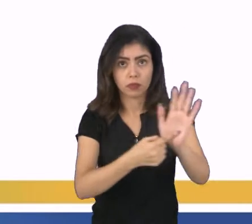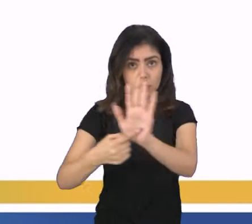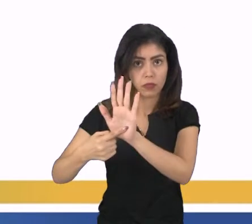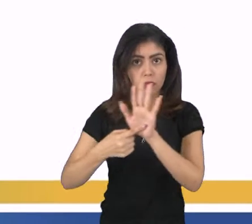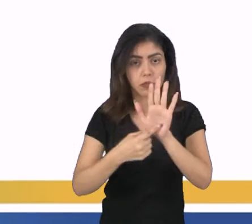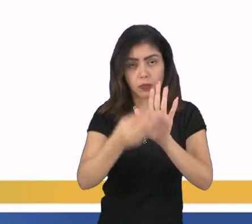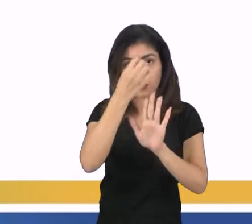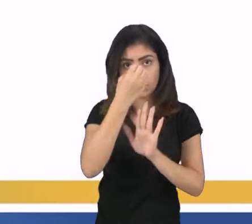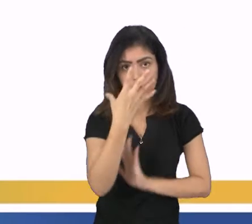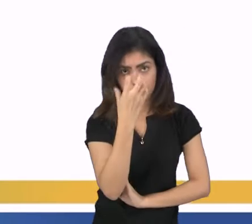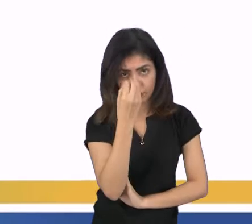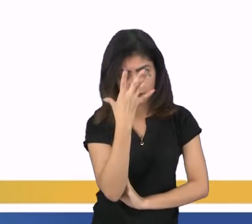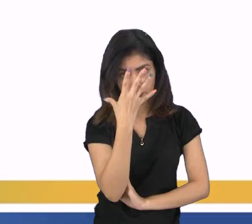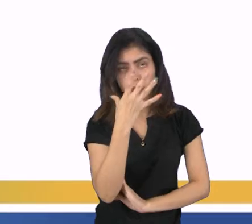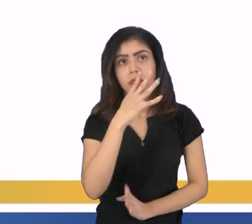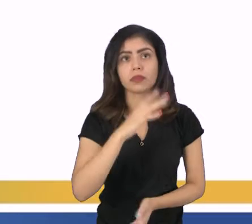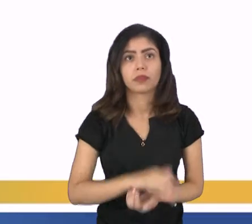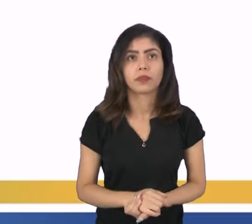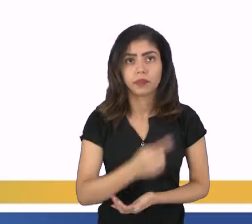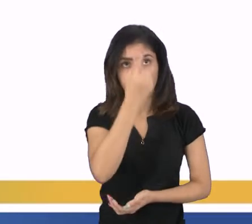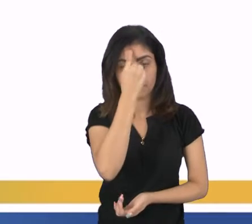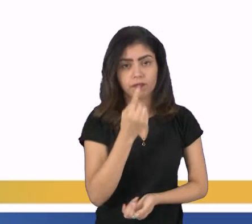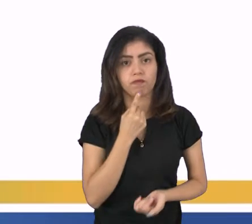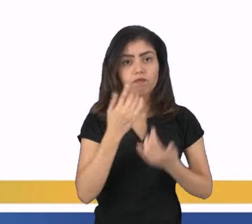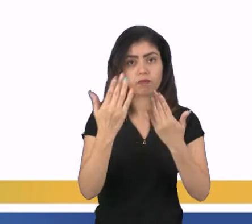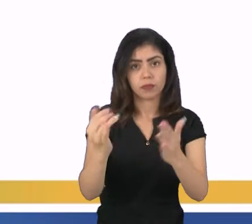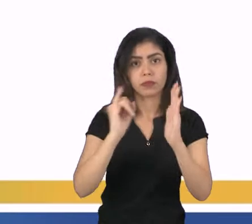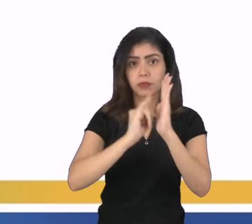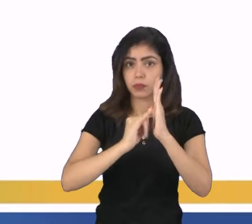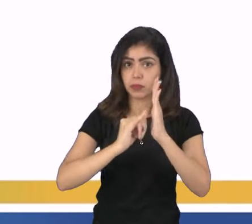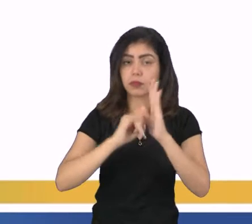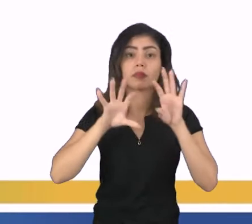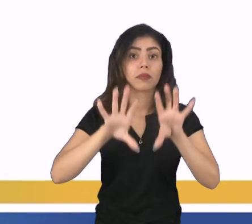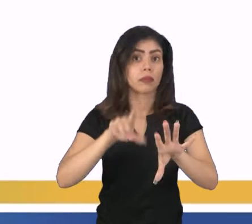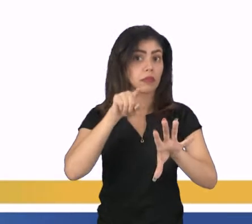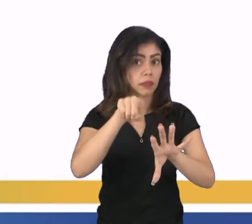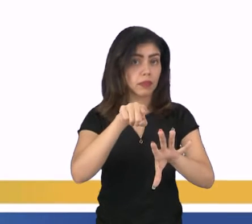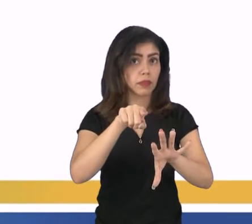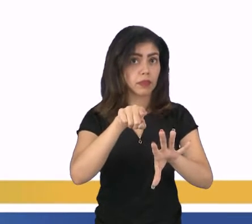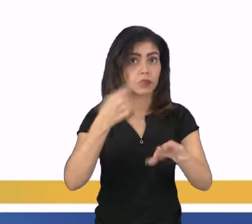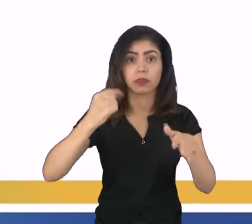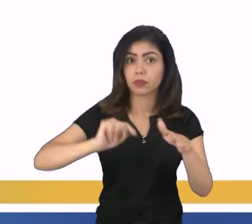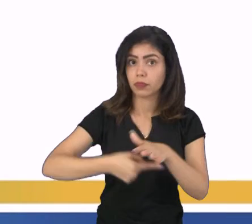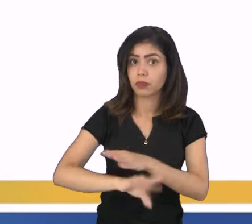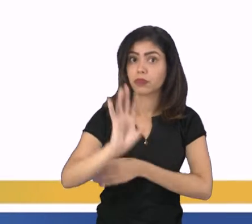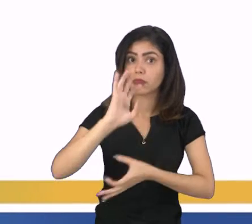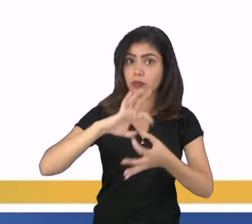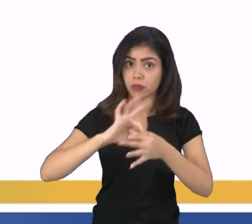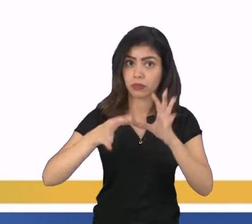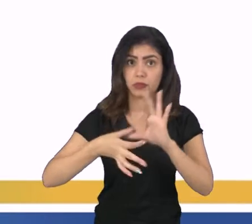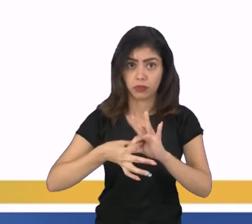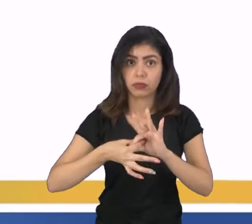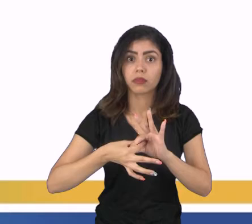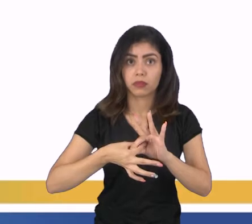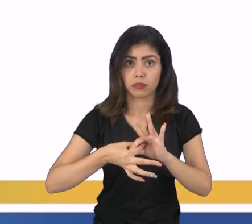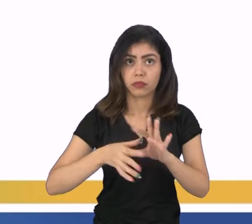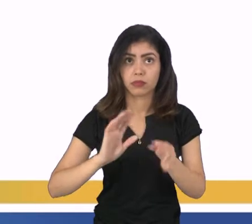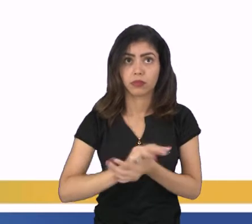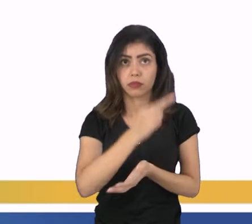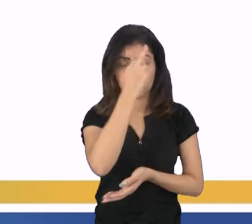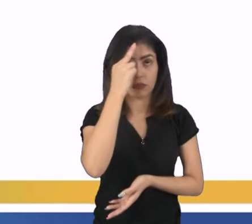mostra esse instituto, ele está nesse lugar, dentro de um contexto histórico, na linha